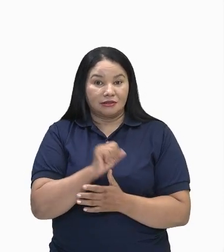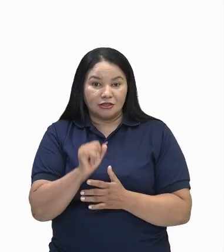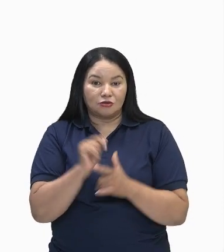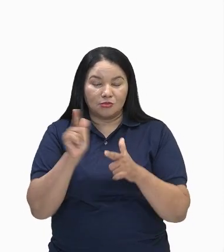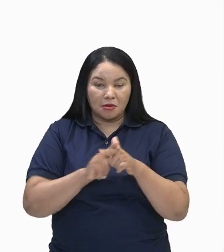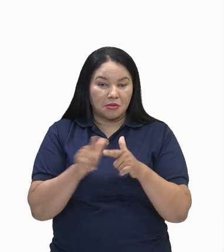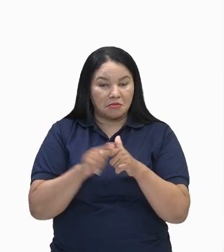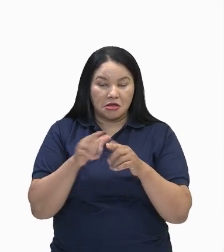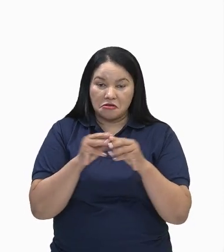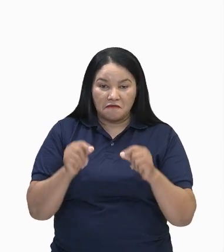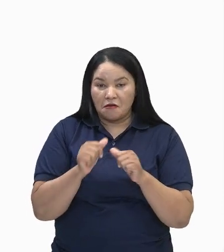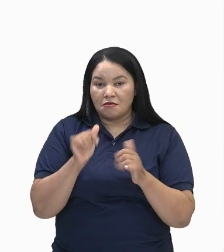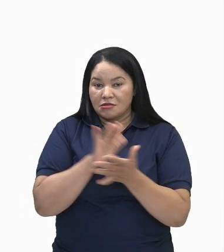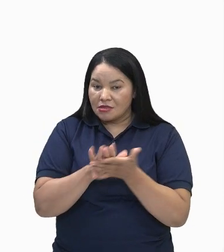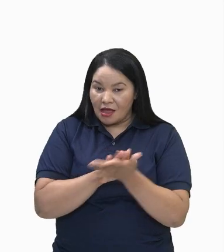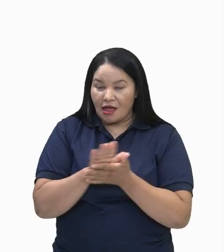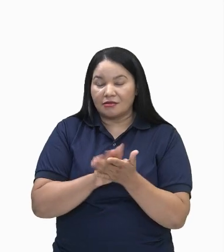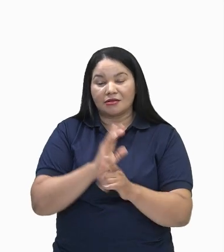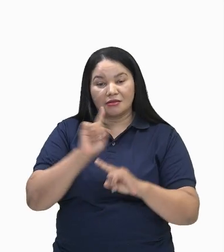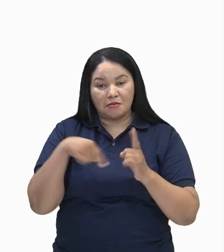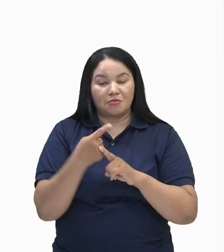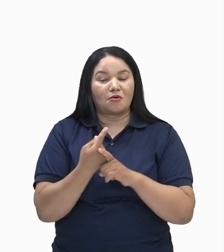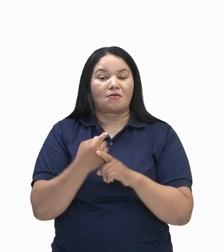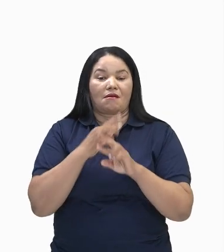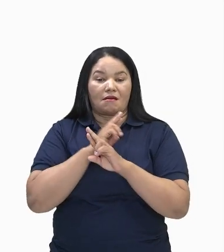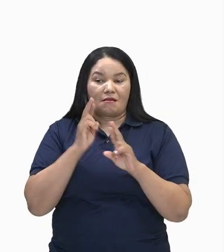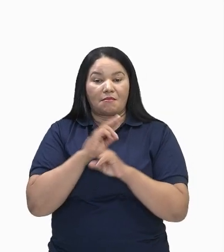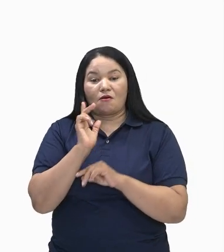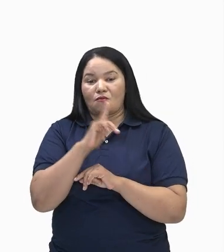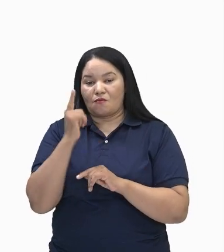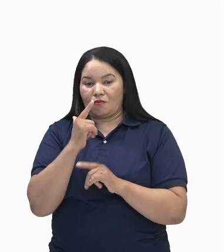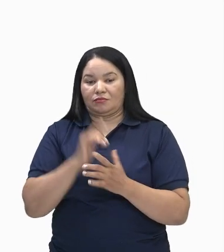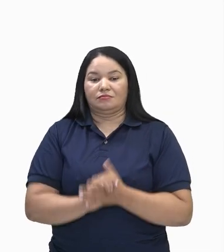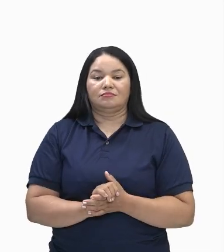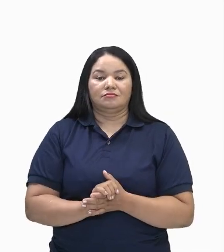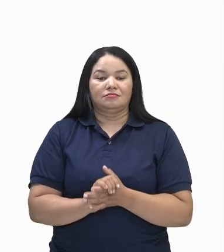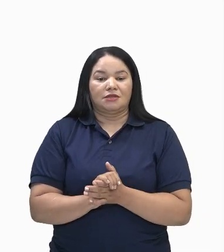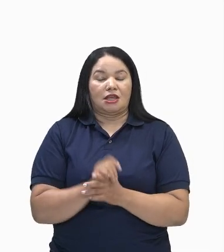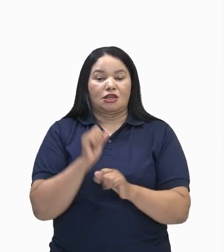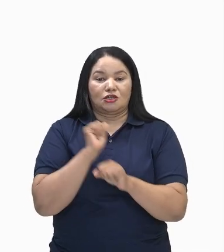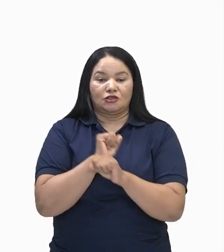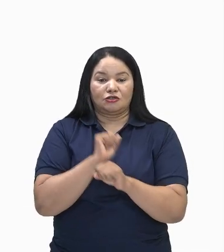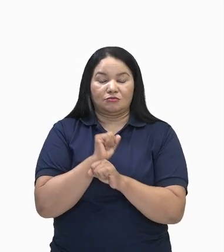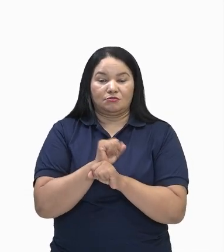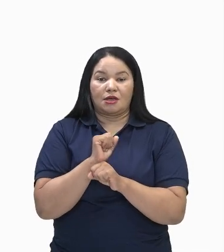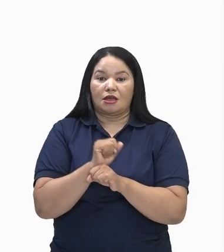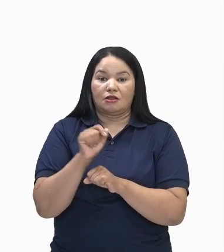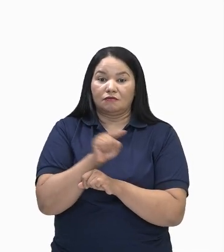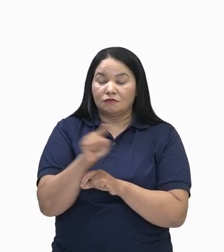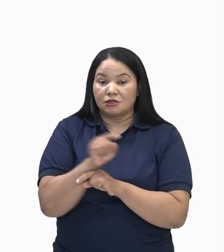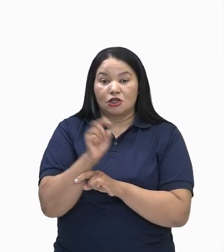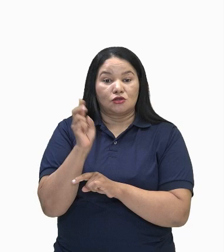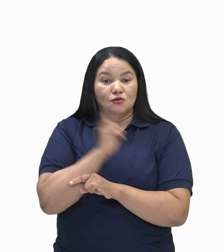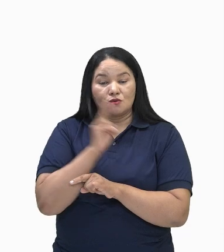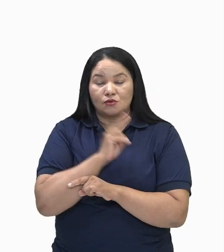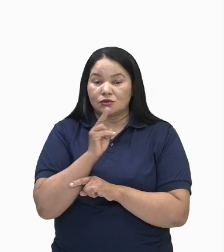reclamar, né, para outras instâncias. Aguardo retorno em caráter de